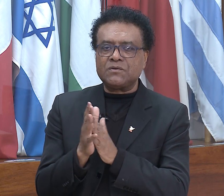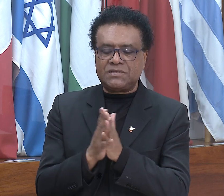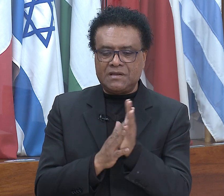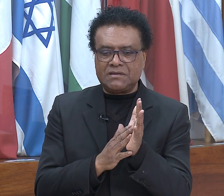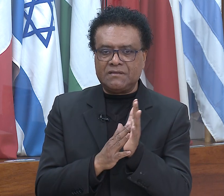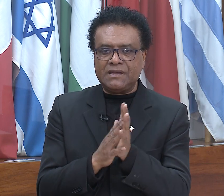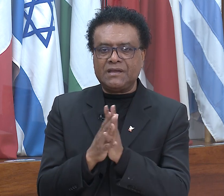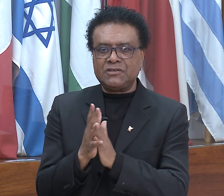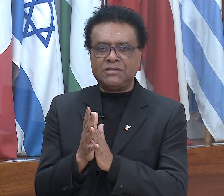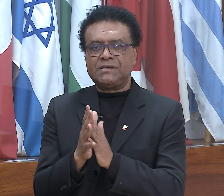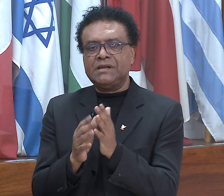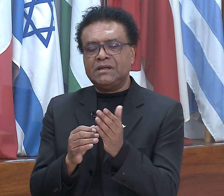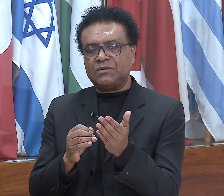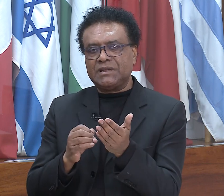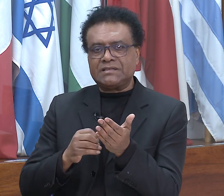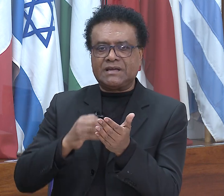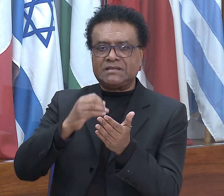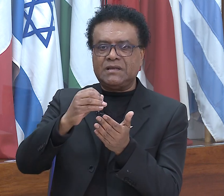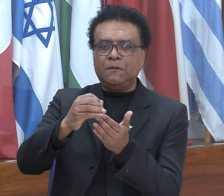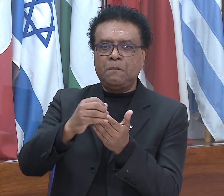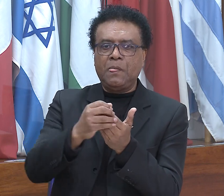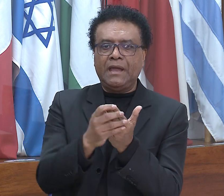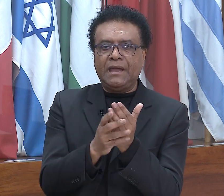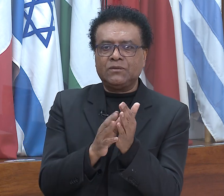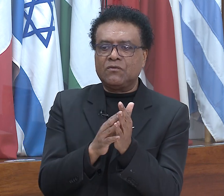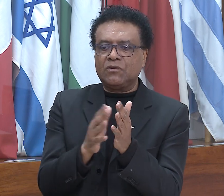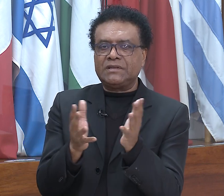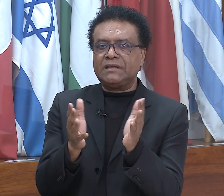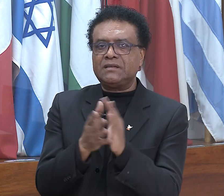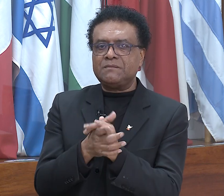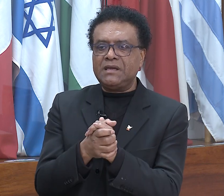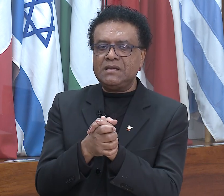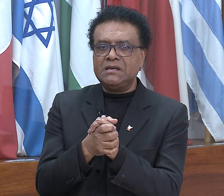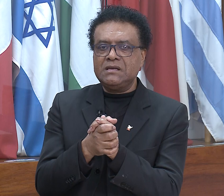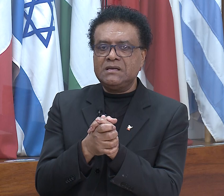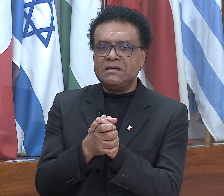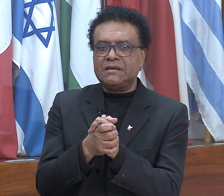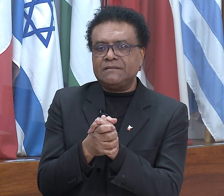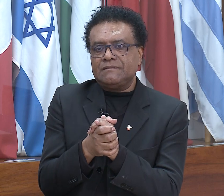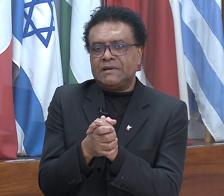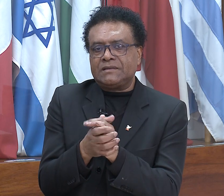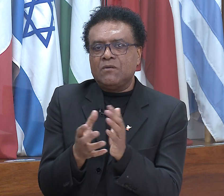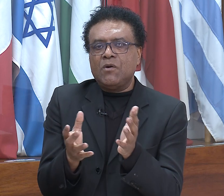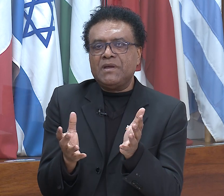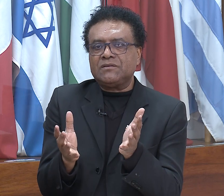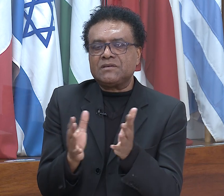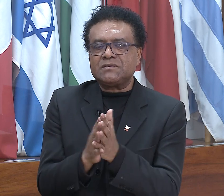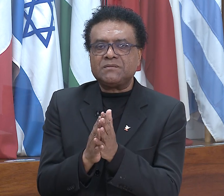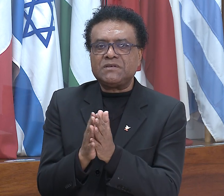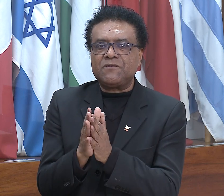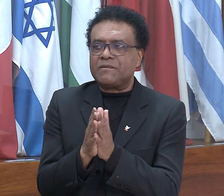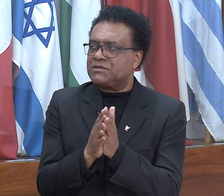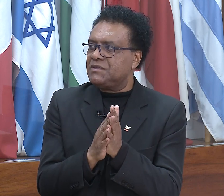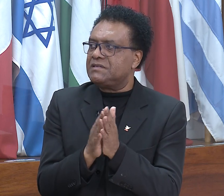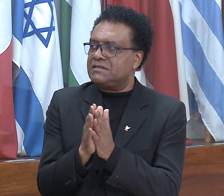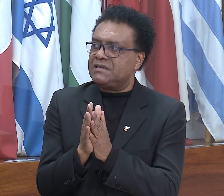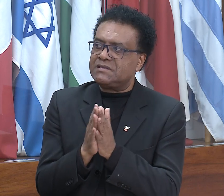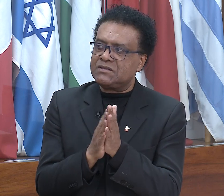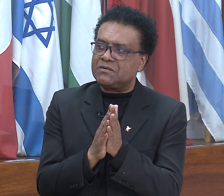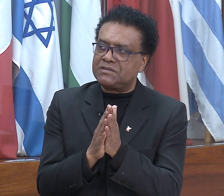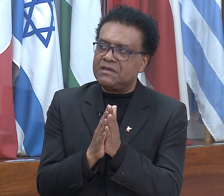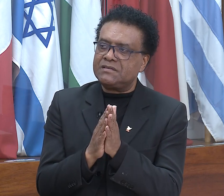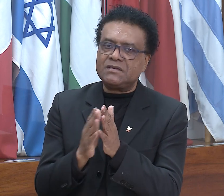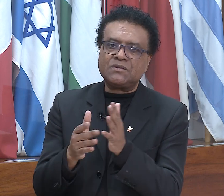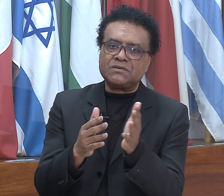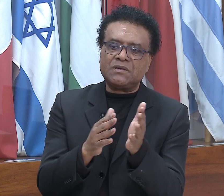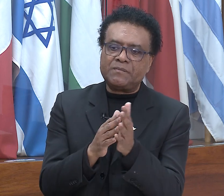o conselho que deveria reger toda essa questão do novo contrato também até o momento nós não temos informações da